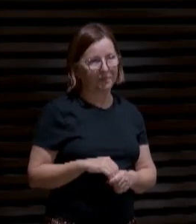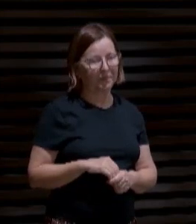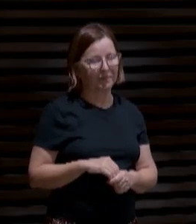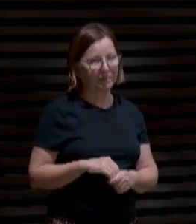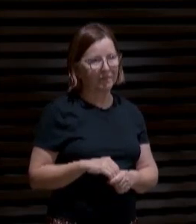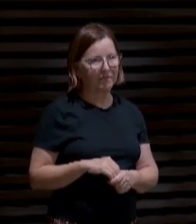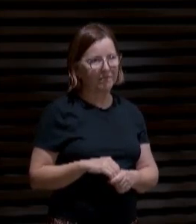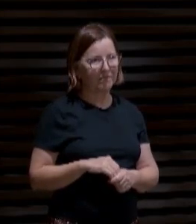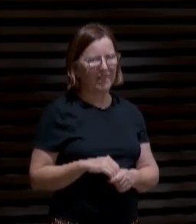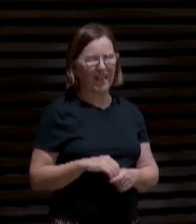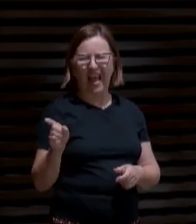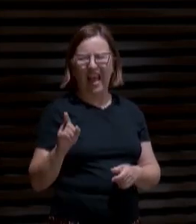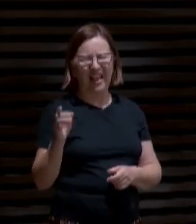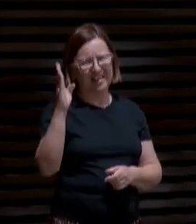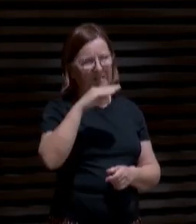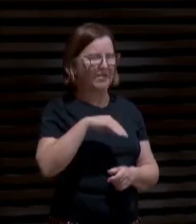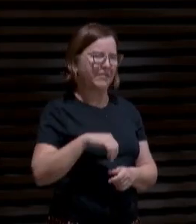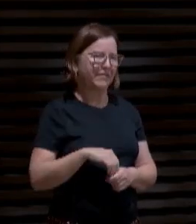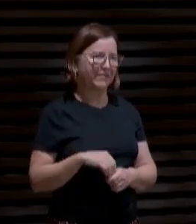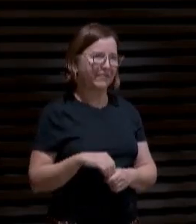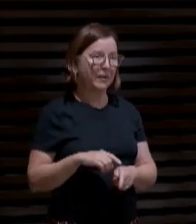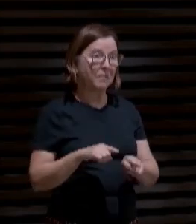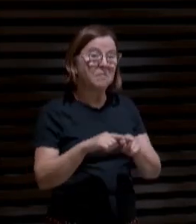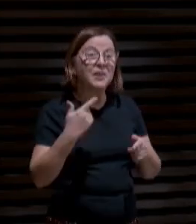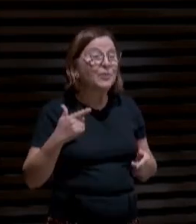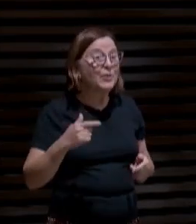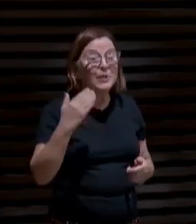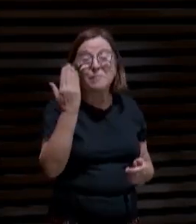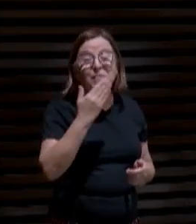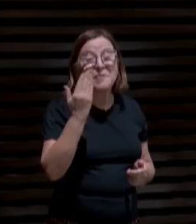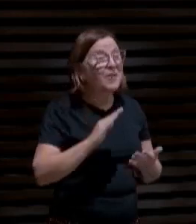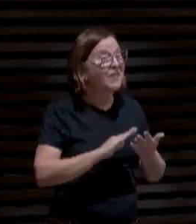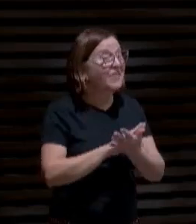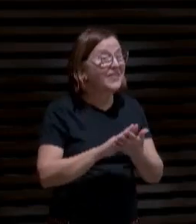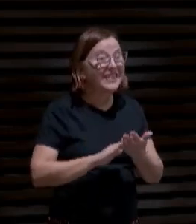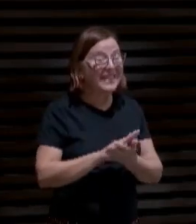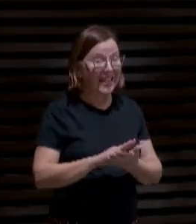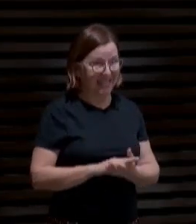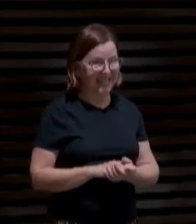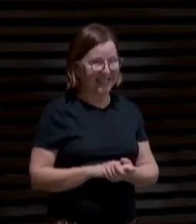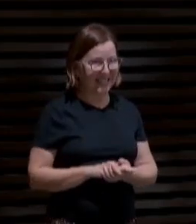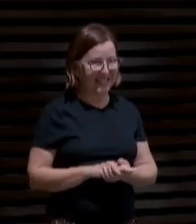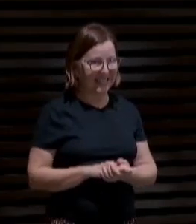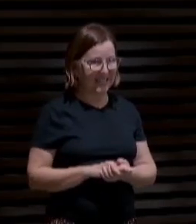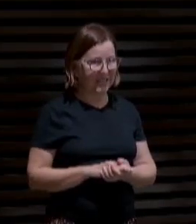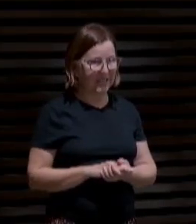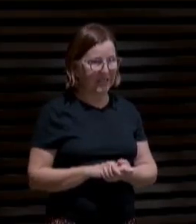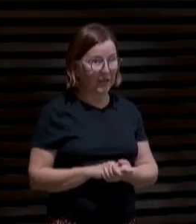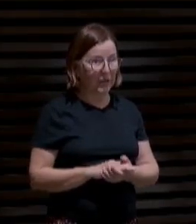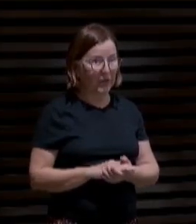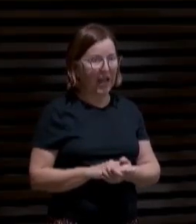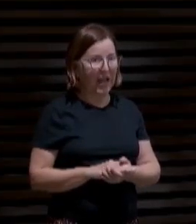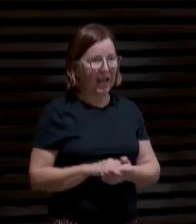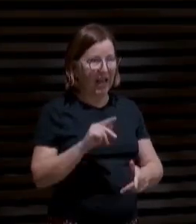Ele é um malfeitor, mas não tinham provas. Como sempre, os acusadores que veem